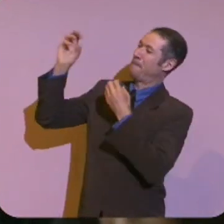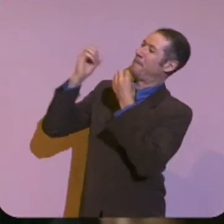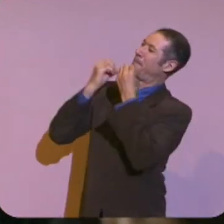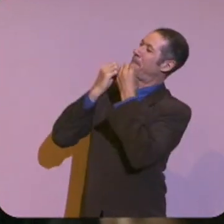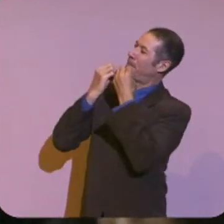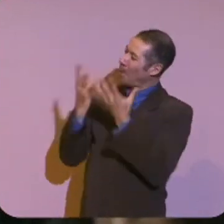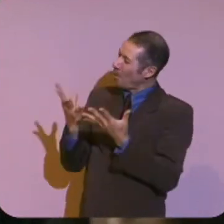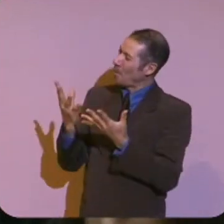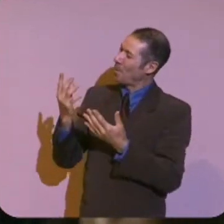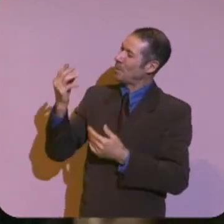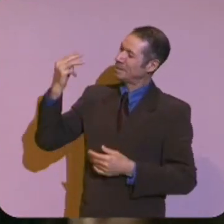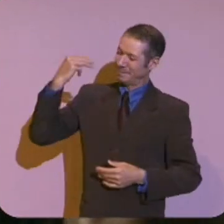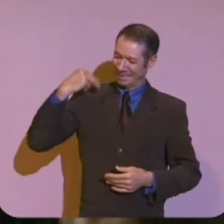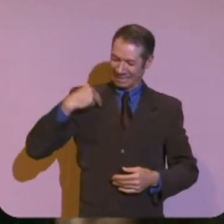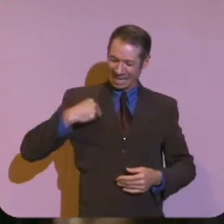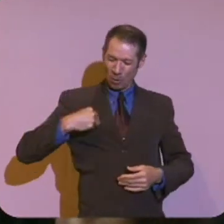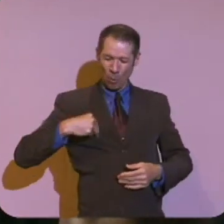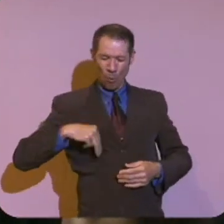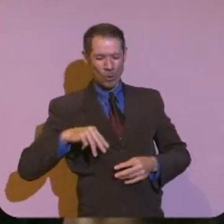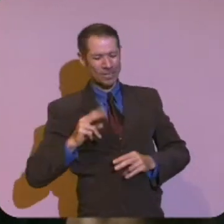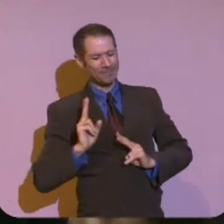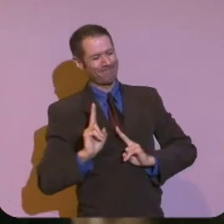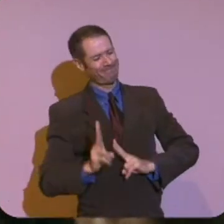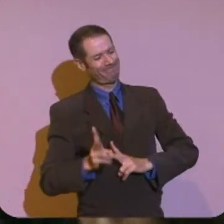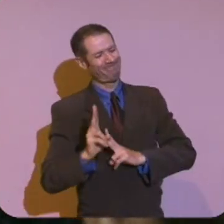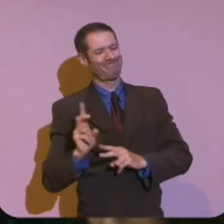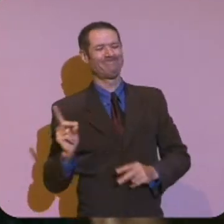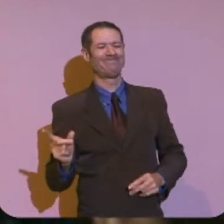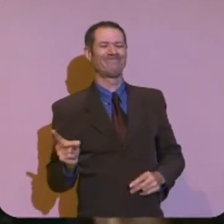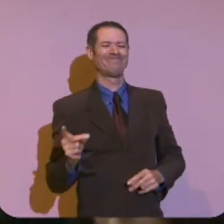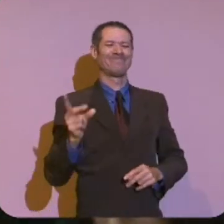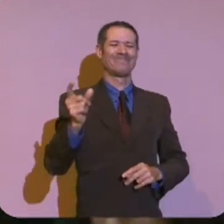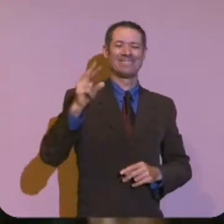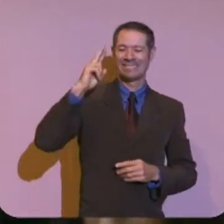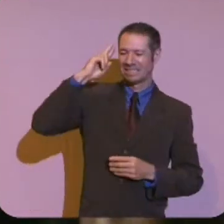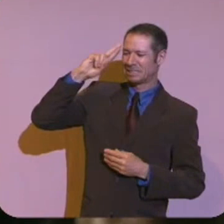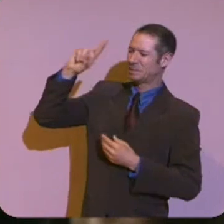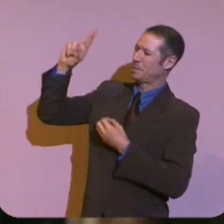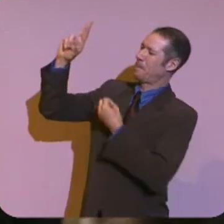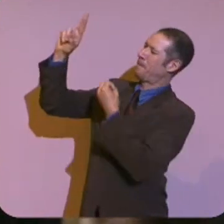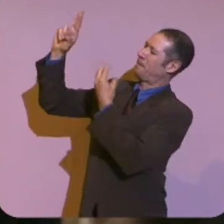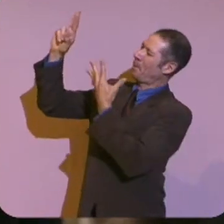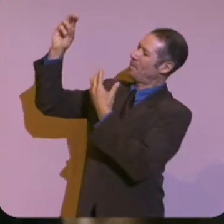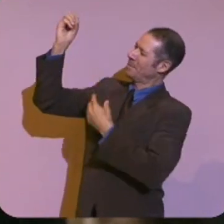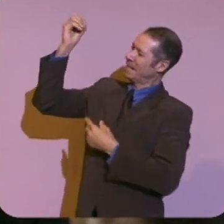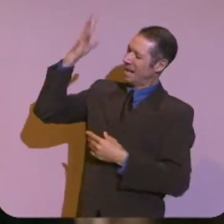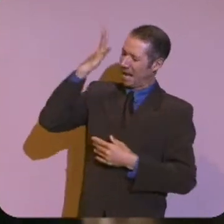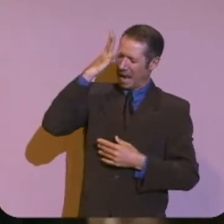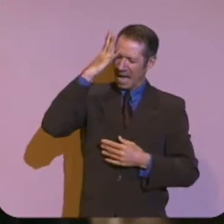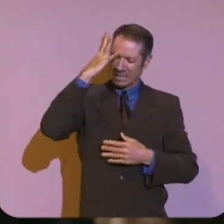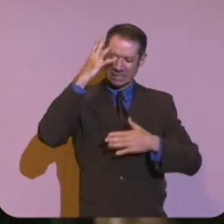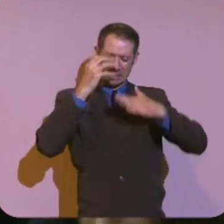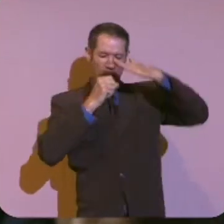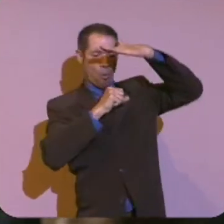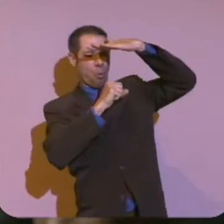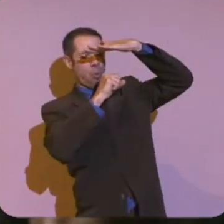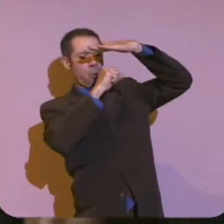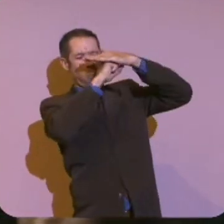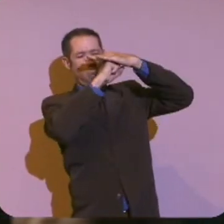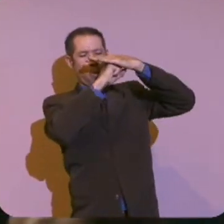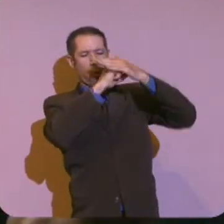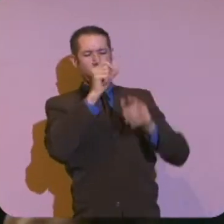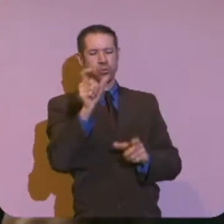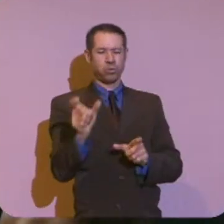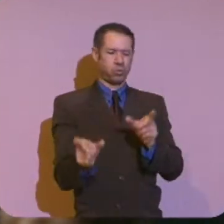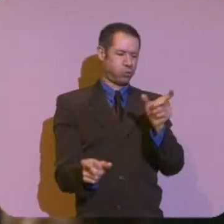sua misericórdia dura para sempre, de que o Senhor é bom e o Senhor derrama graça abundante sobre aqueles que Te